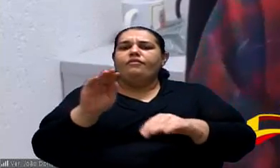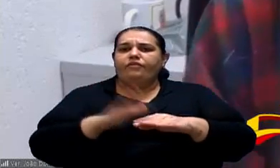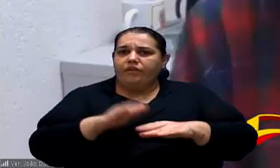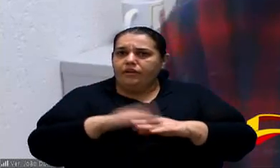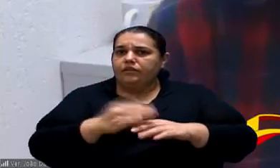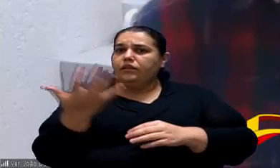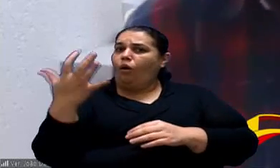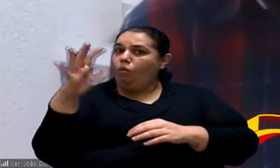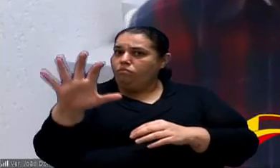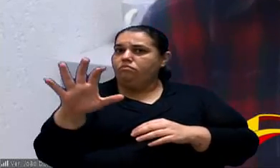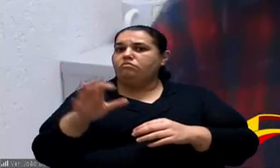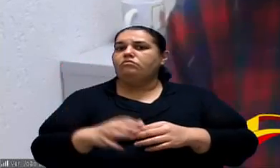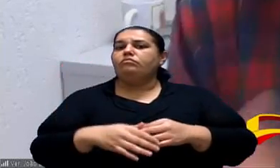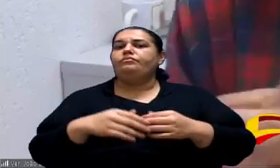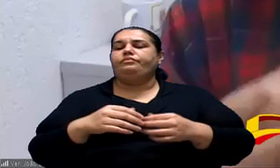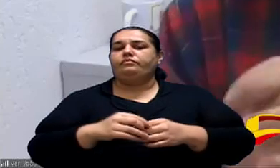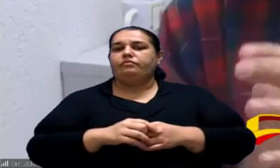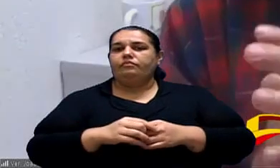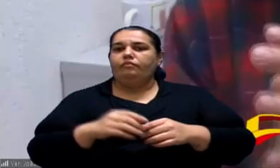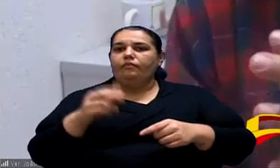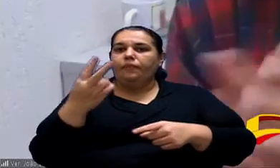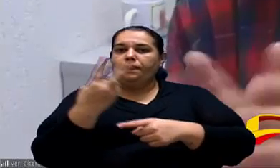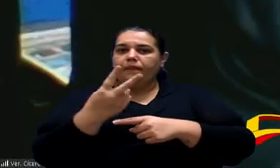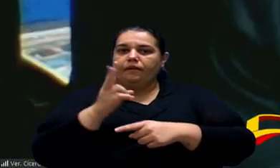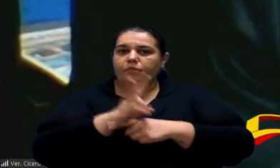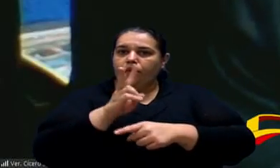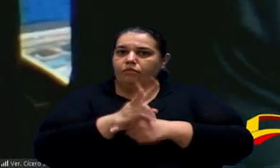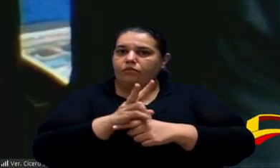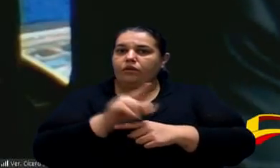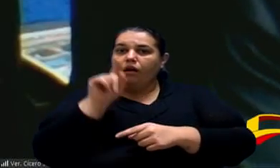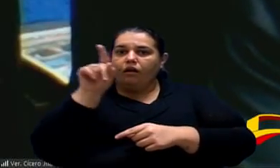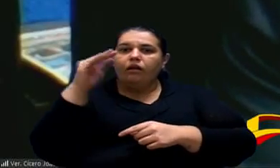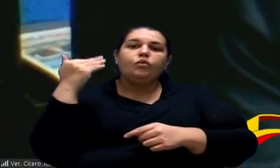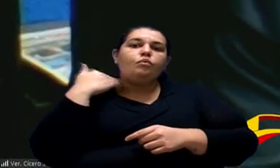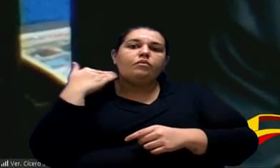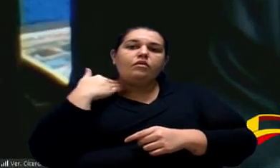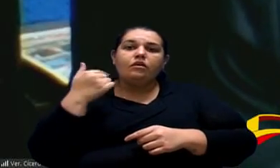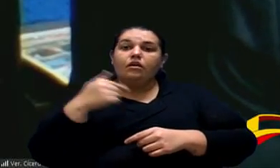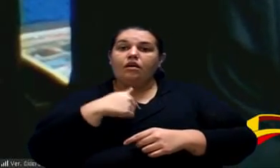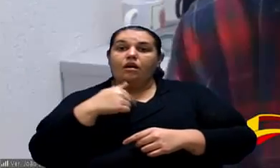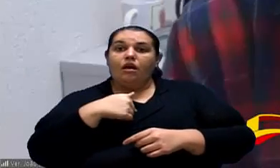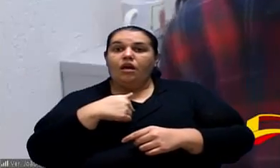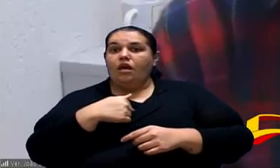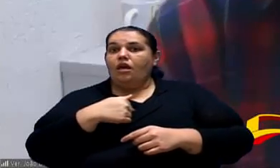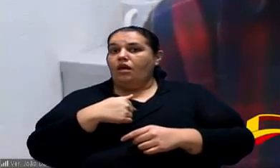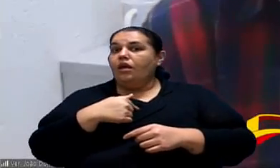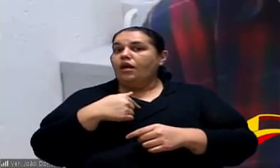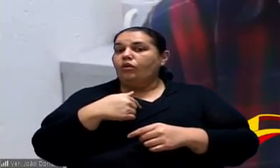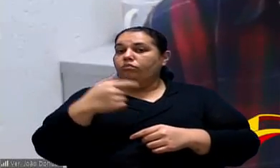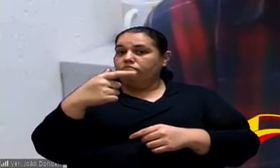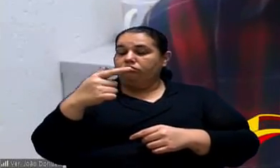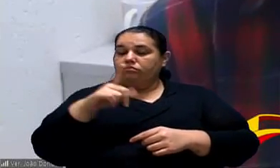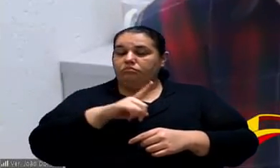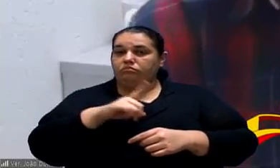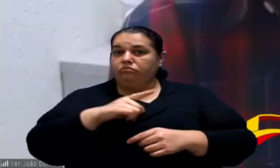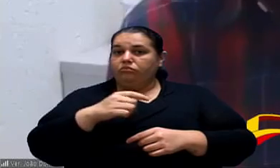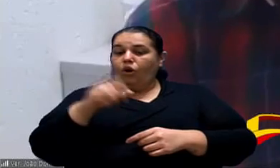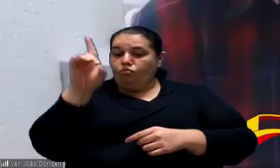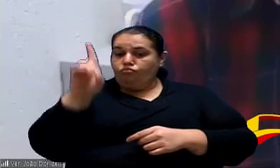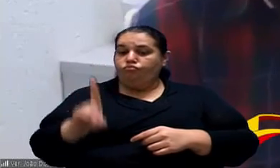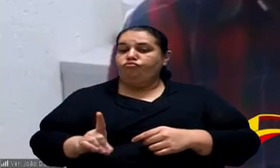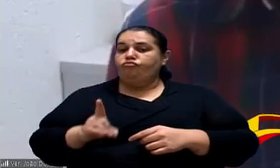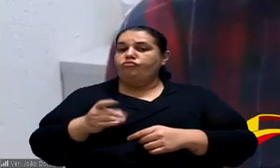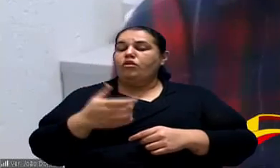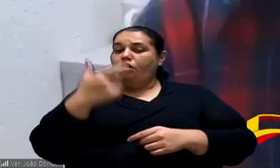fazer a fiscalização. Exatamente. Porque, por exemplo, eu exerci o direito do cidadão. Quando eu vi aquilo, fiquei